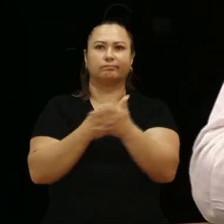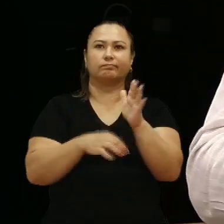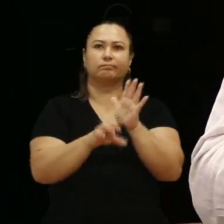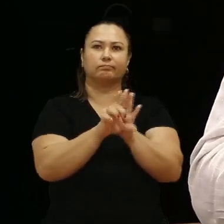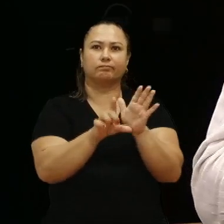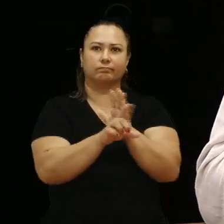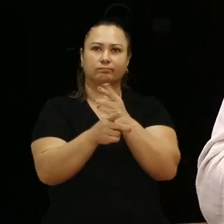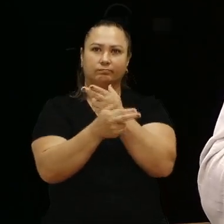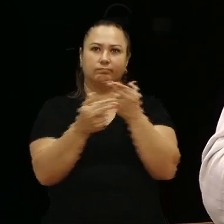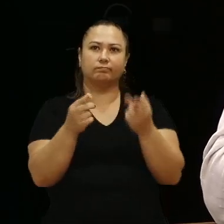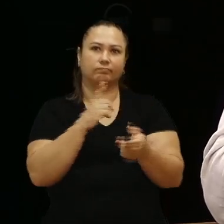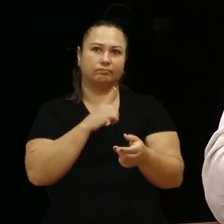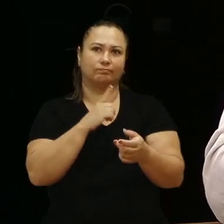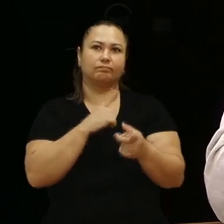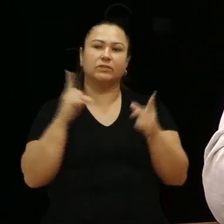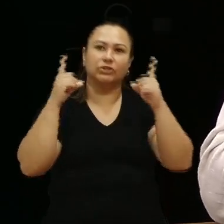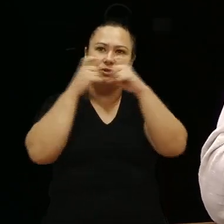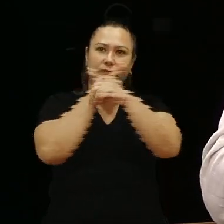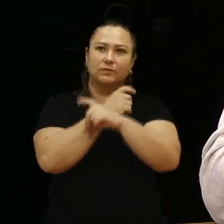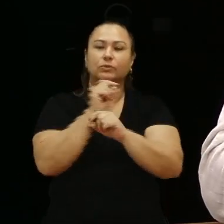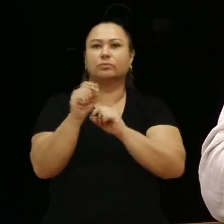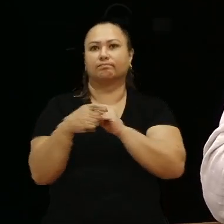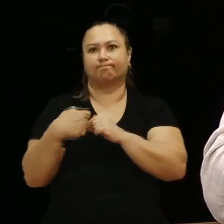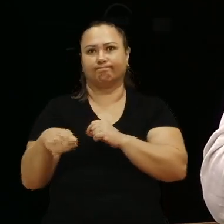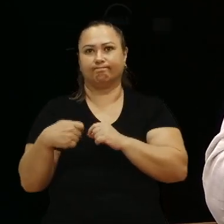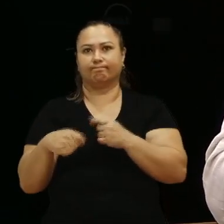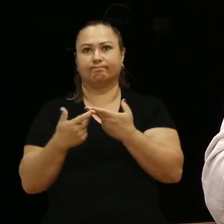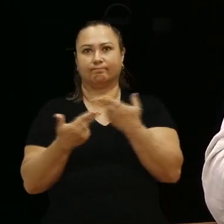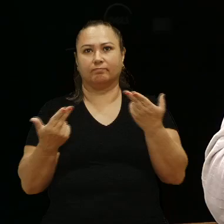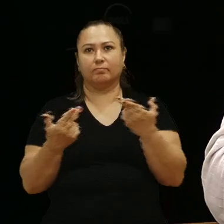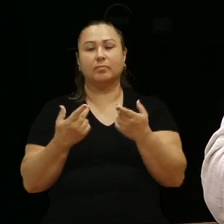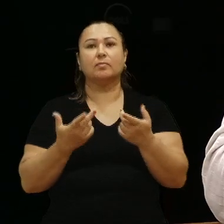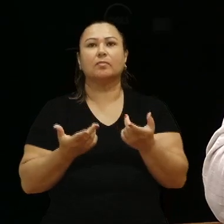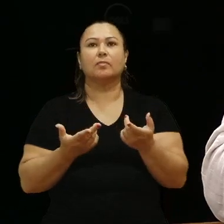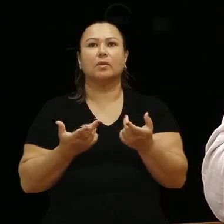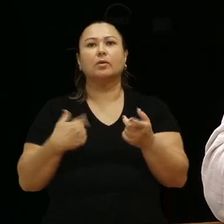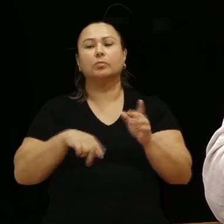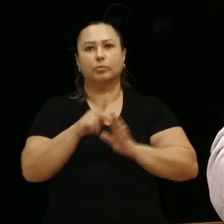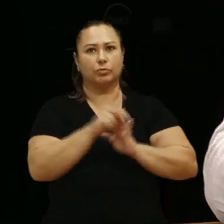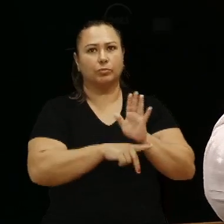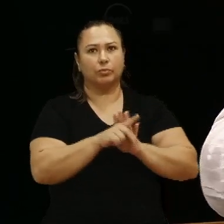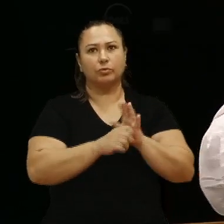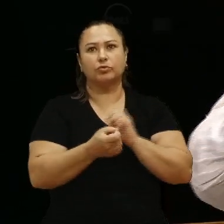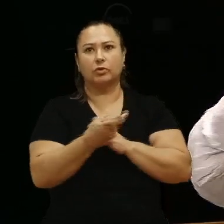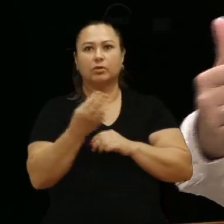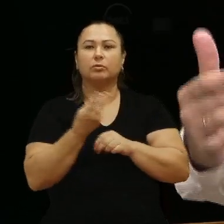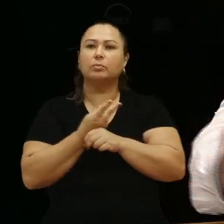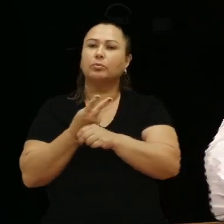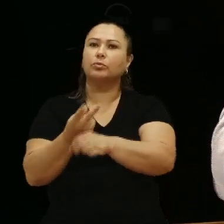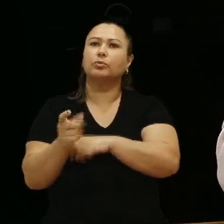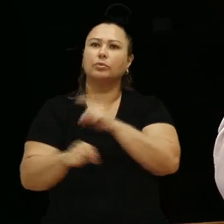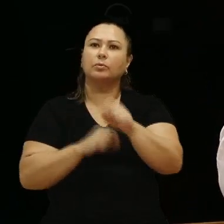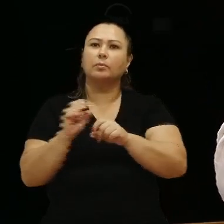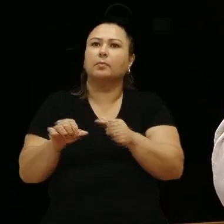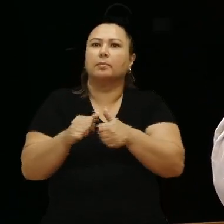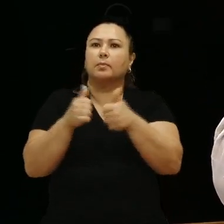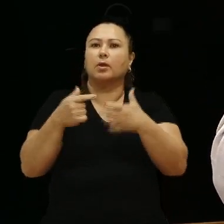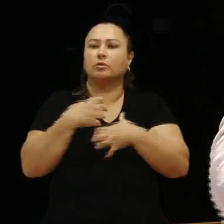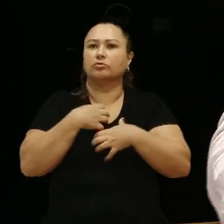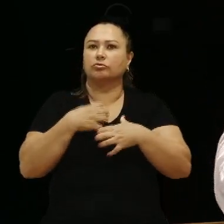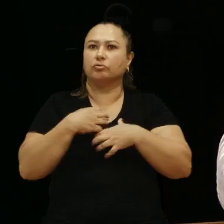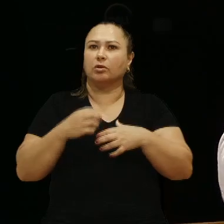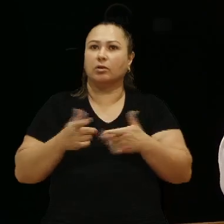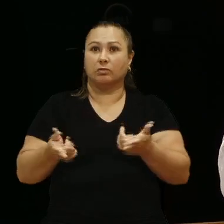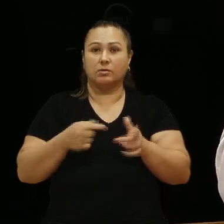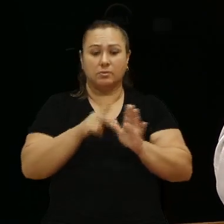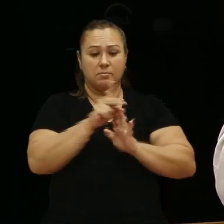legislativas complexas de ser solucionadas. Mas muitos dos projetos, eles buscam a melhor técnica possível. E